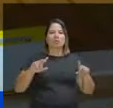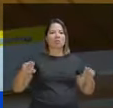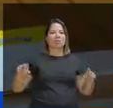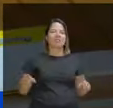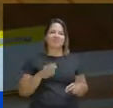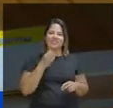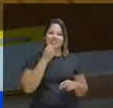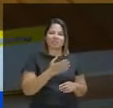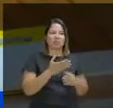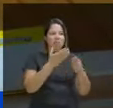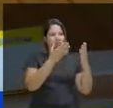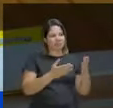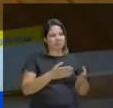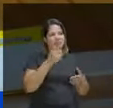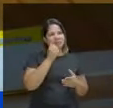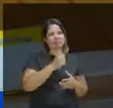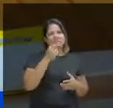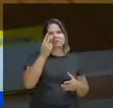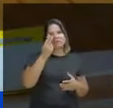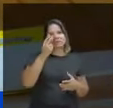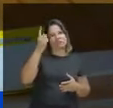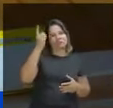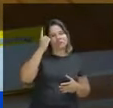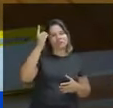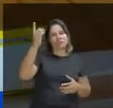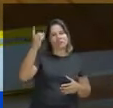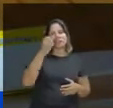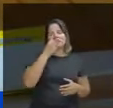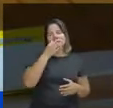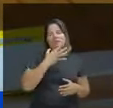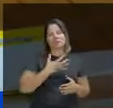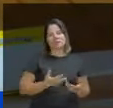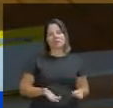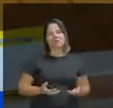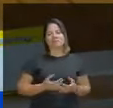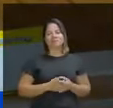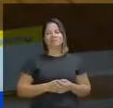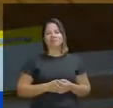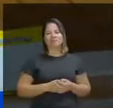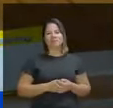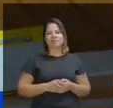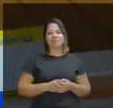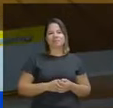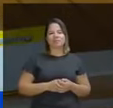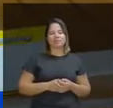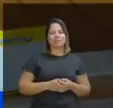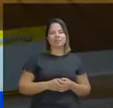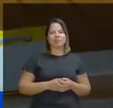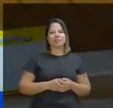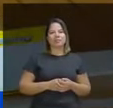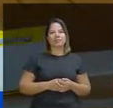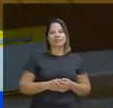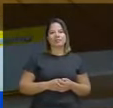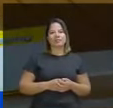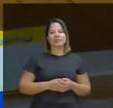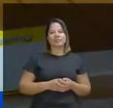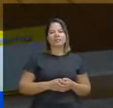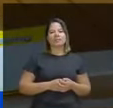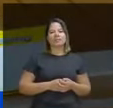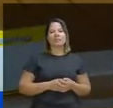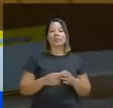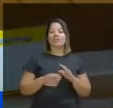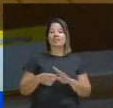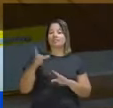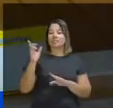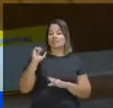de ter uma vice-diretoria, e que nós contemplamos, inclusive, foi uma decisão que nós discutimos antes, que